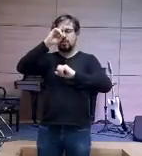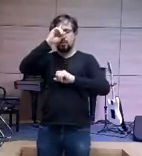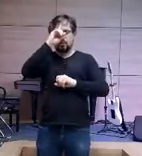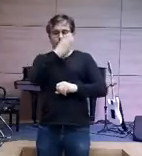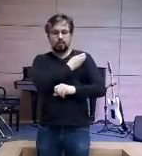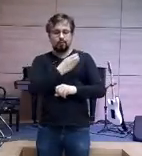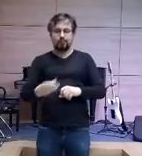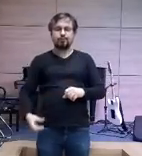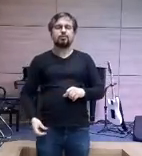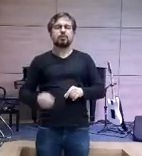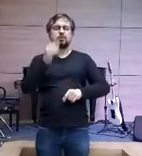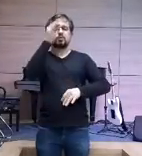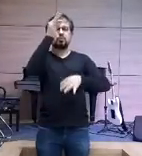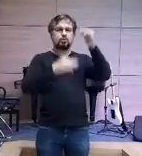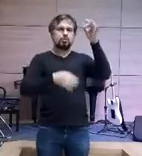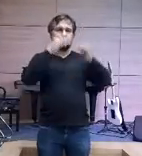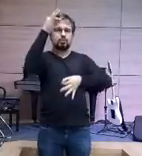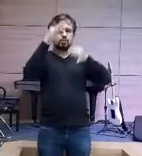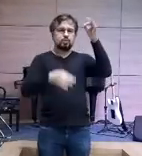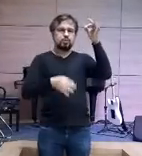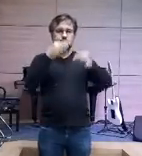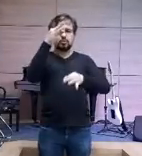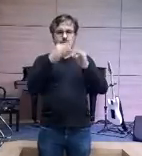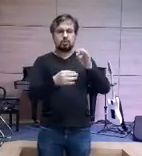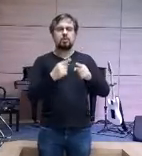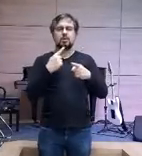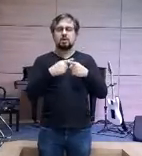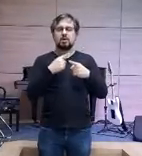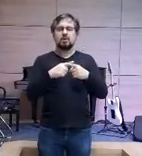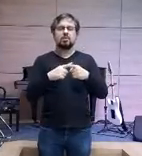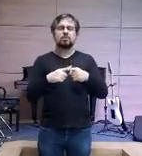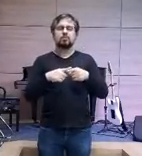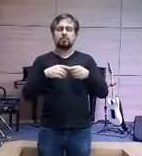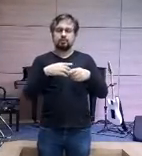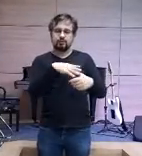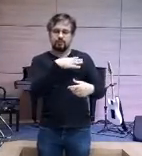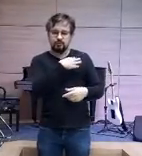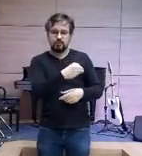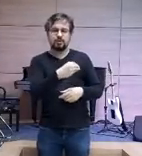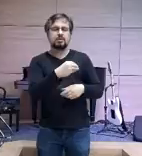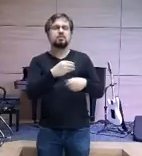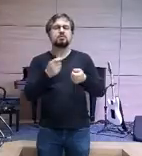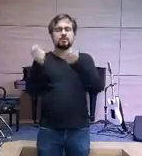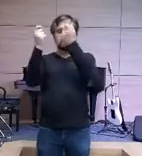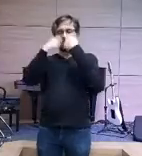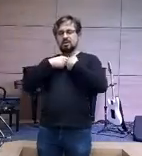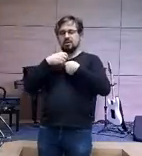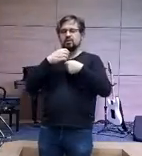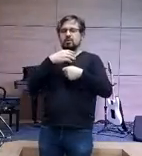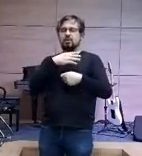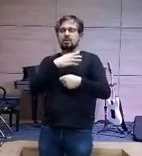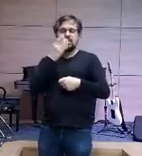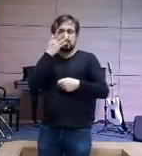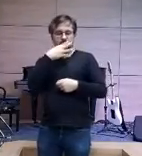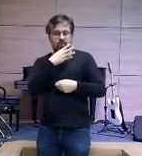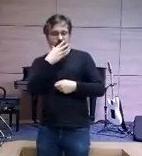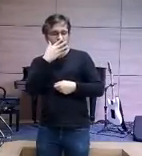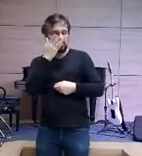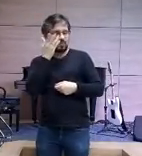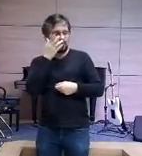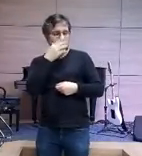é porque o menino nos nasceu um filho se nos deu eo governo estará sobre os seus ombros